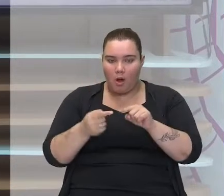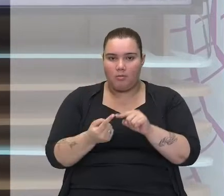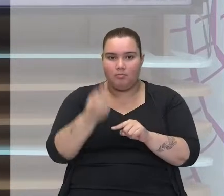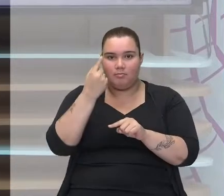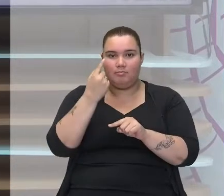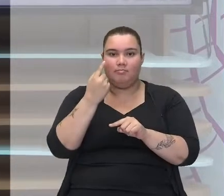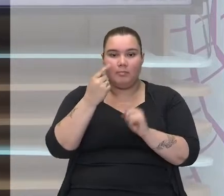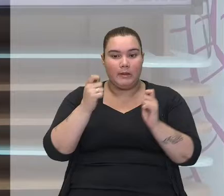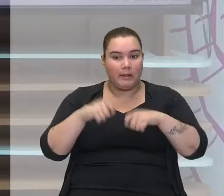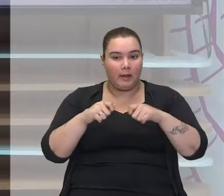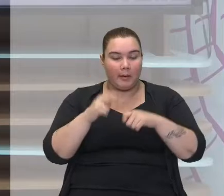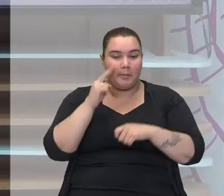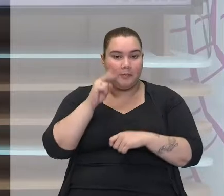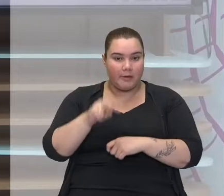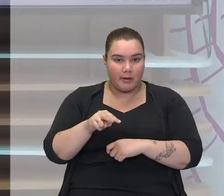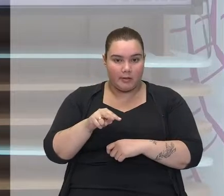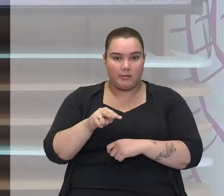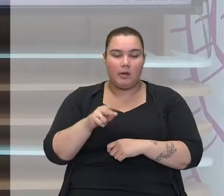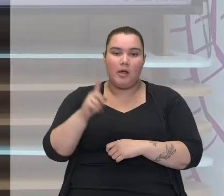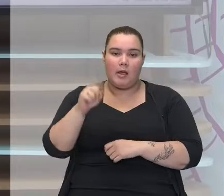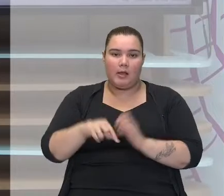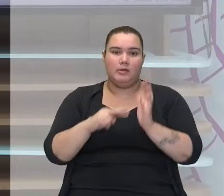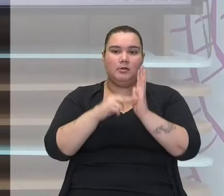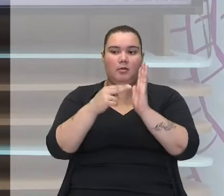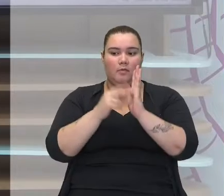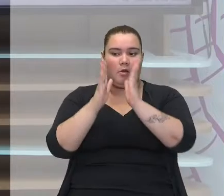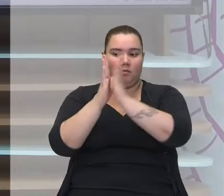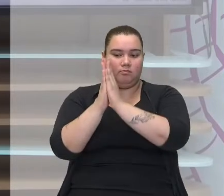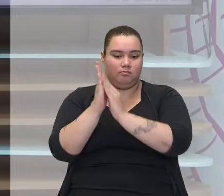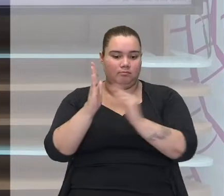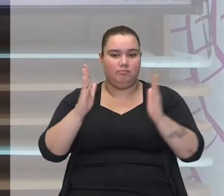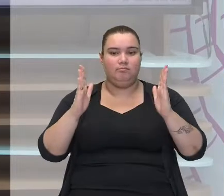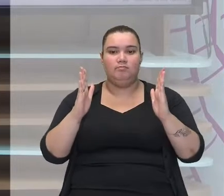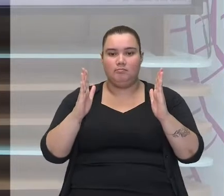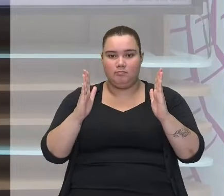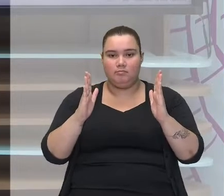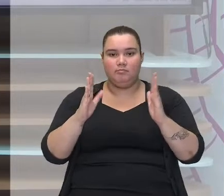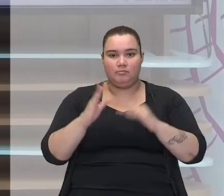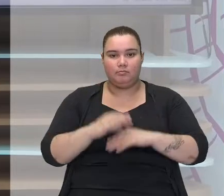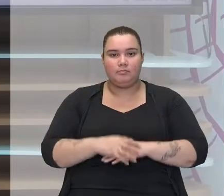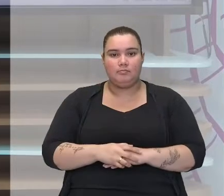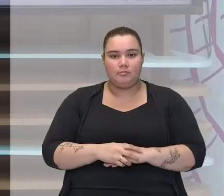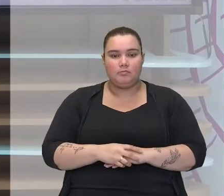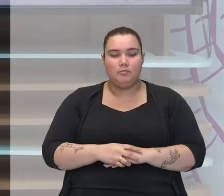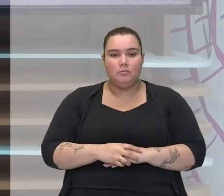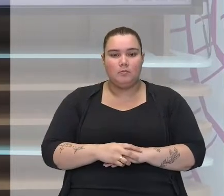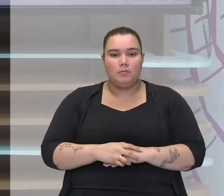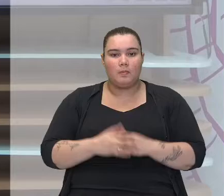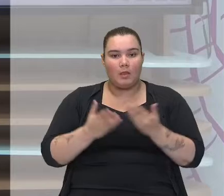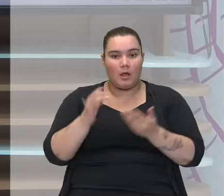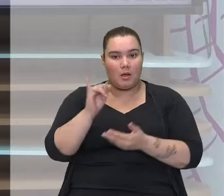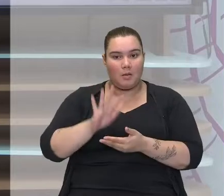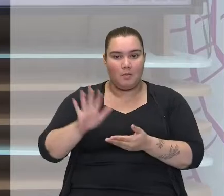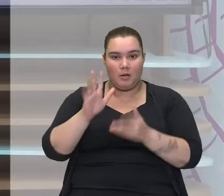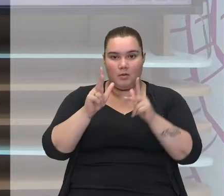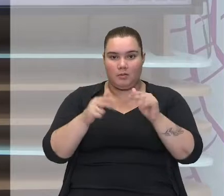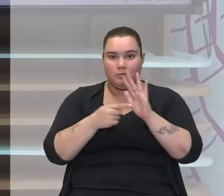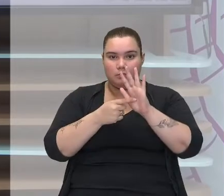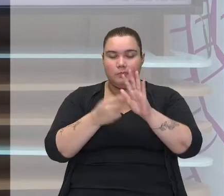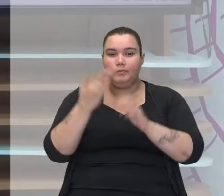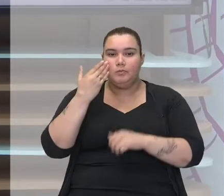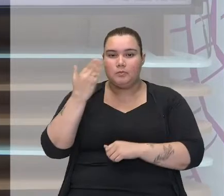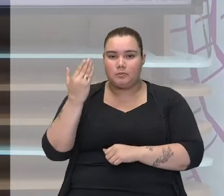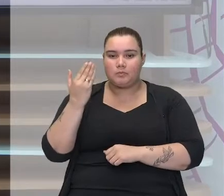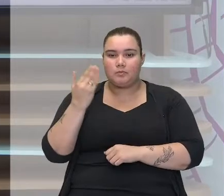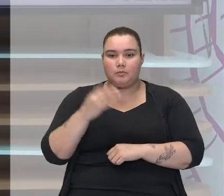reflexão, tá? Então você vai sempre lembrar disso, como a nossa figura aqui, tá?